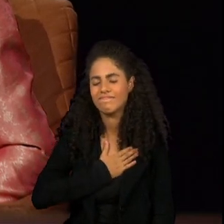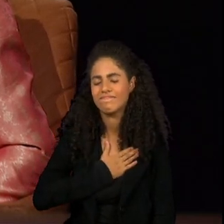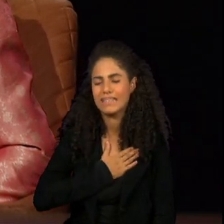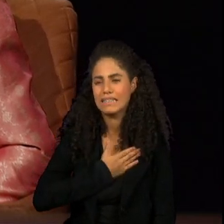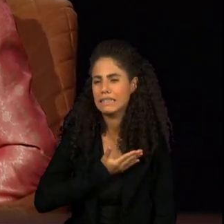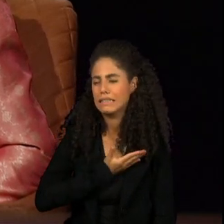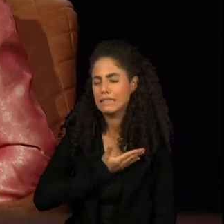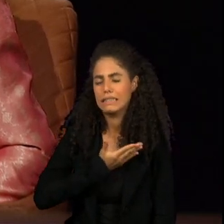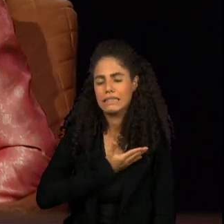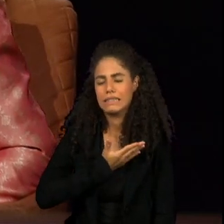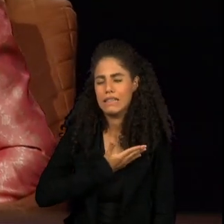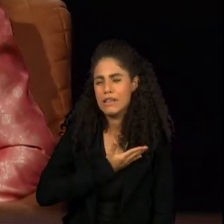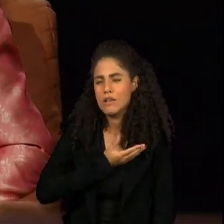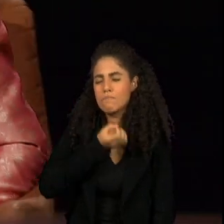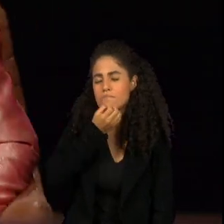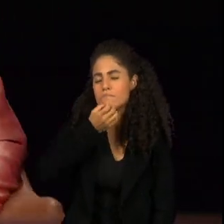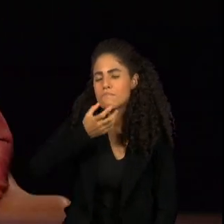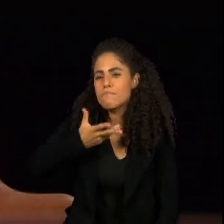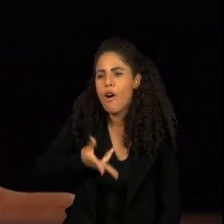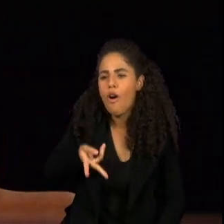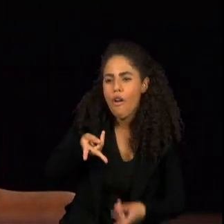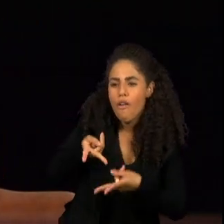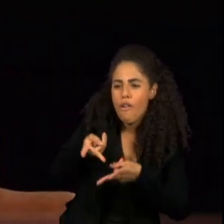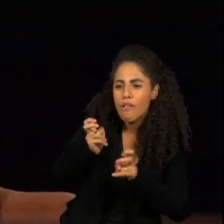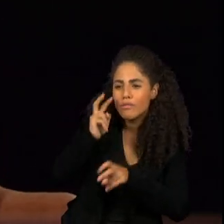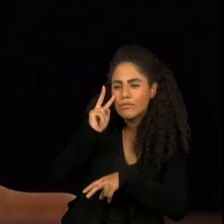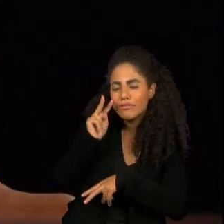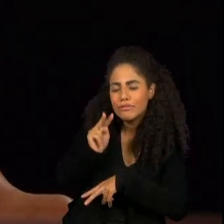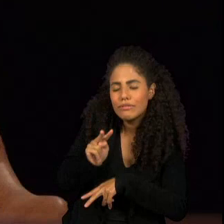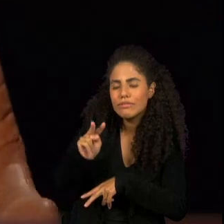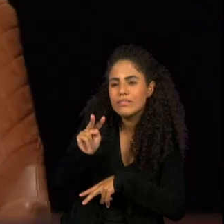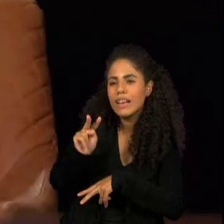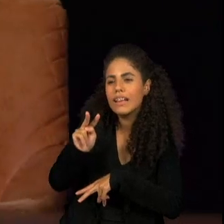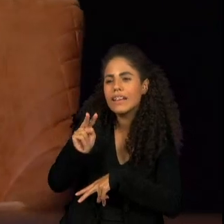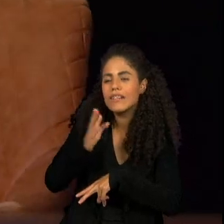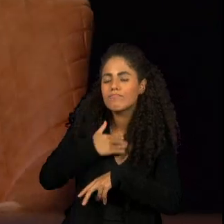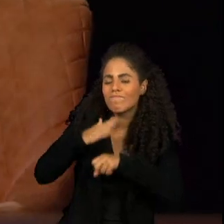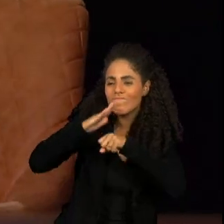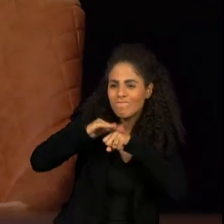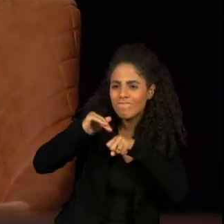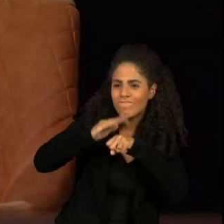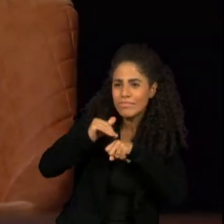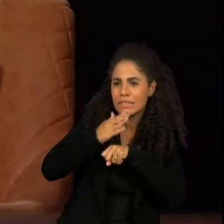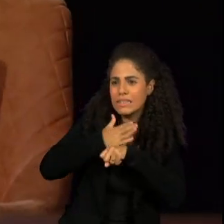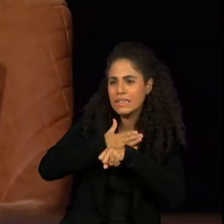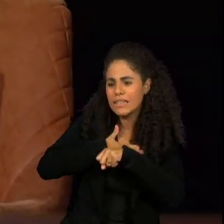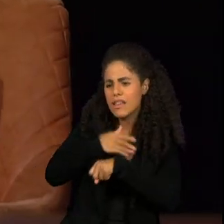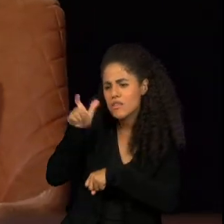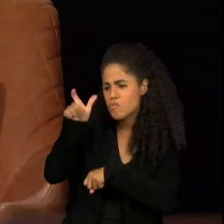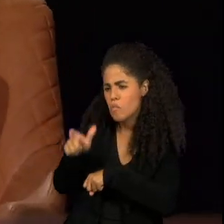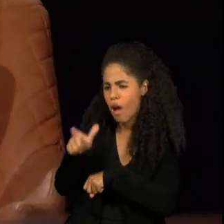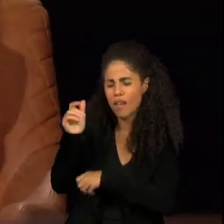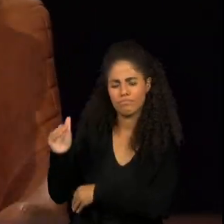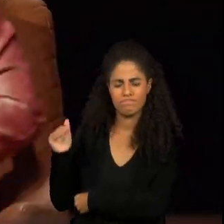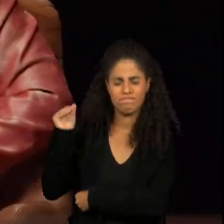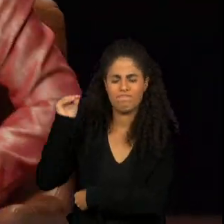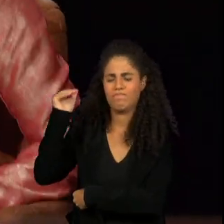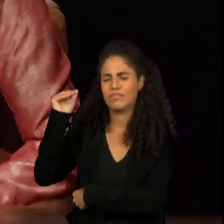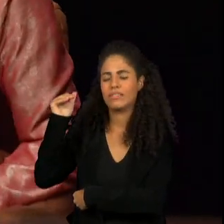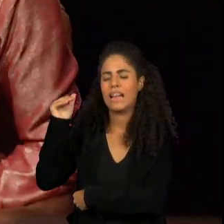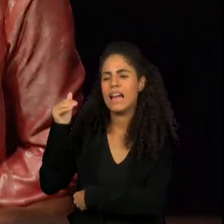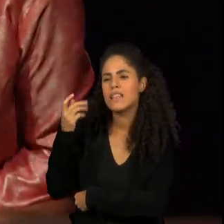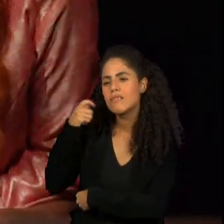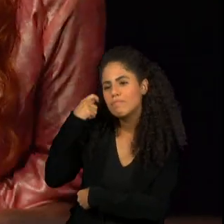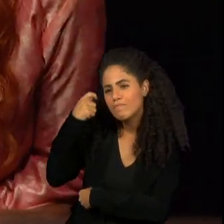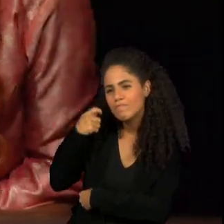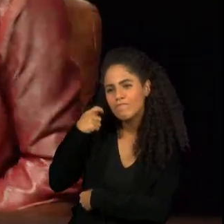extraordinário, né? Ouvir essas palavras. Um grandíssimo artista, né? Uma sensibilidade extraordinária. Os filmes